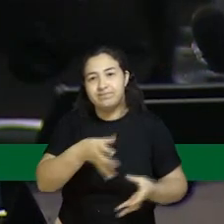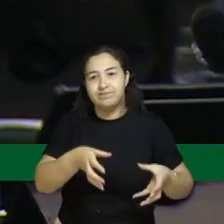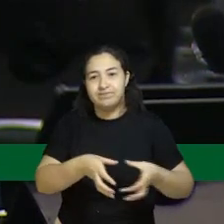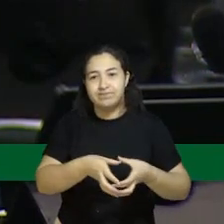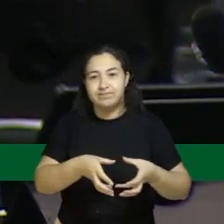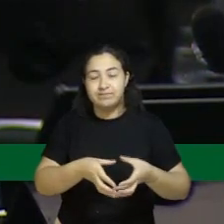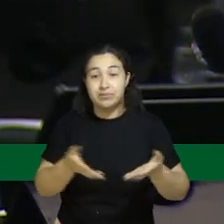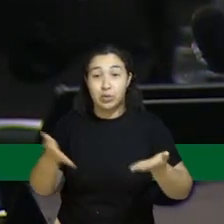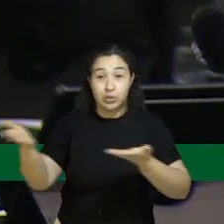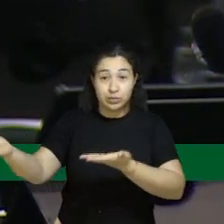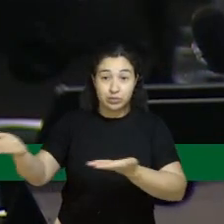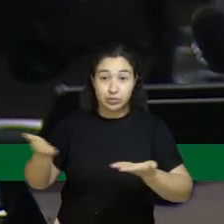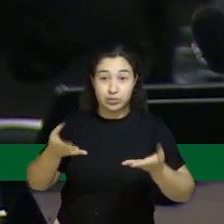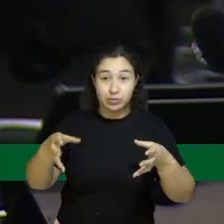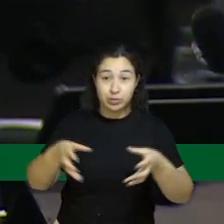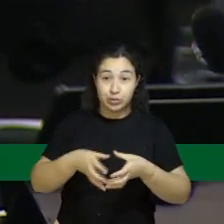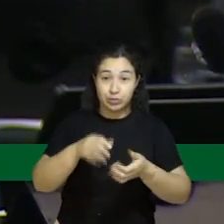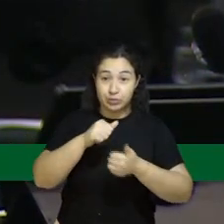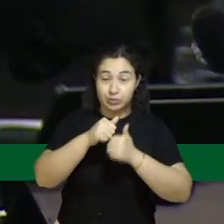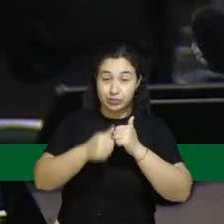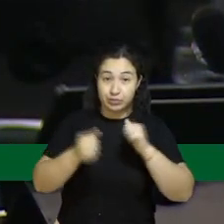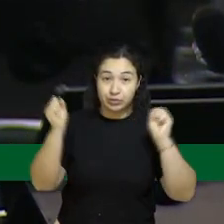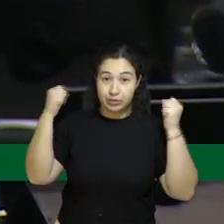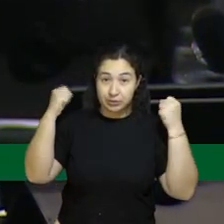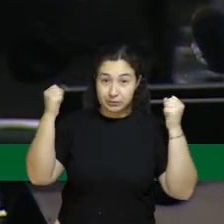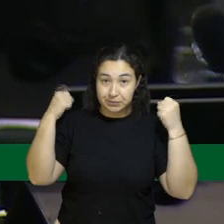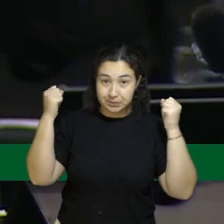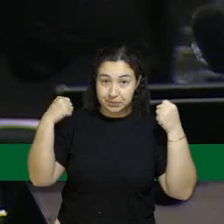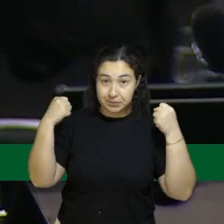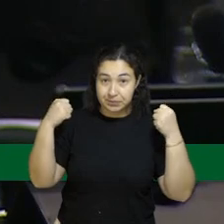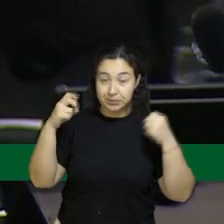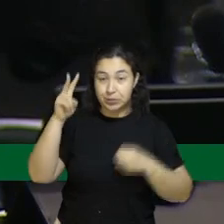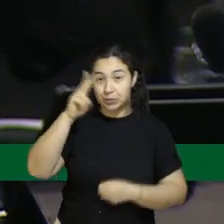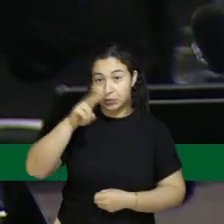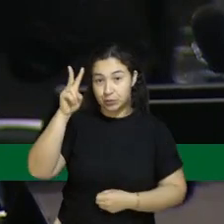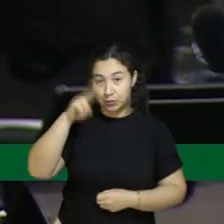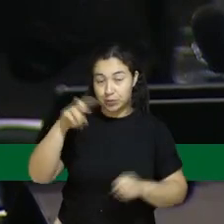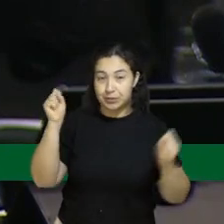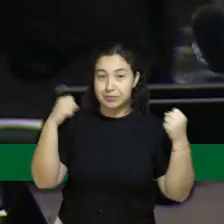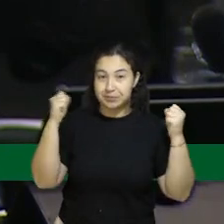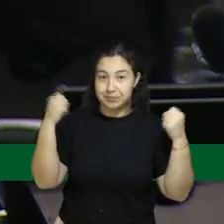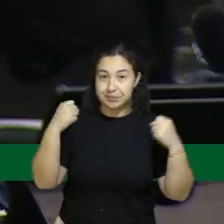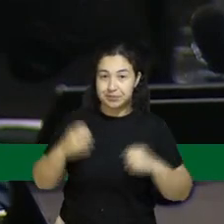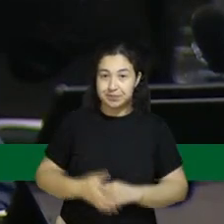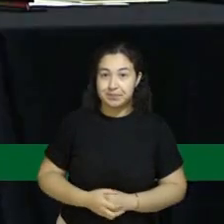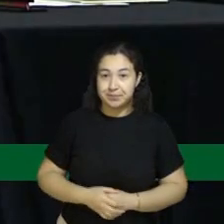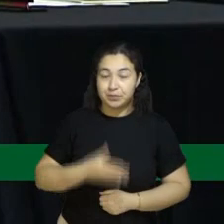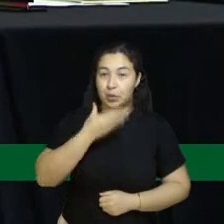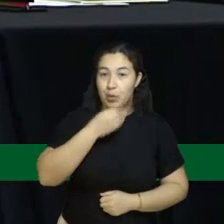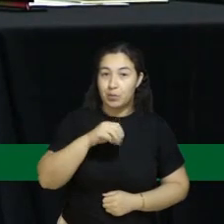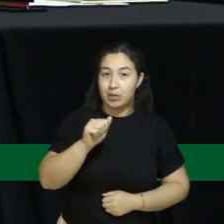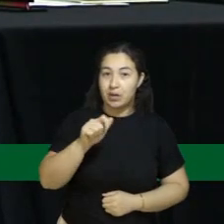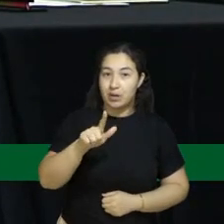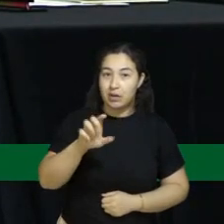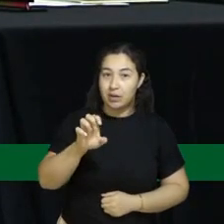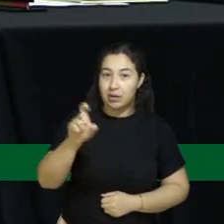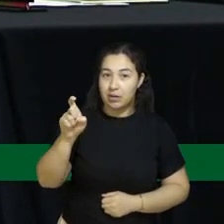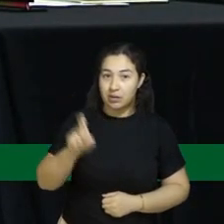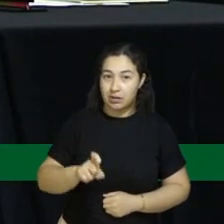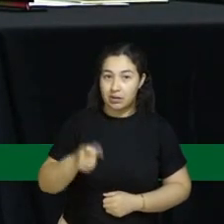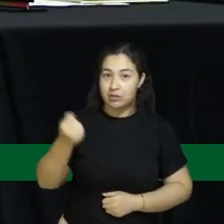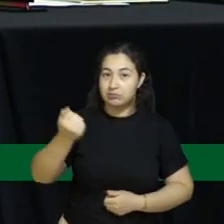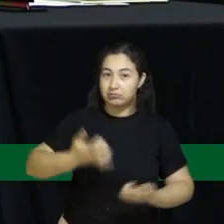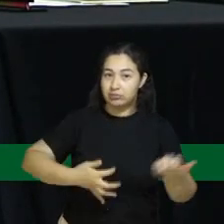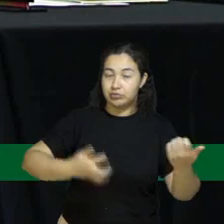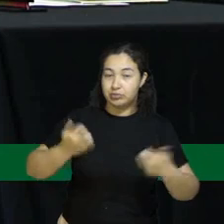a Associação Chapecoense de Futebol com a história da Chapecoense. Quem vai falar é o presidente Alex Passos, aqui do município de